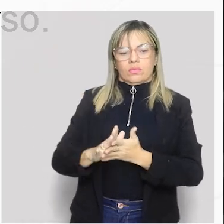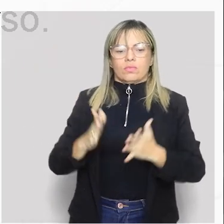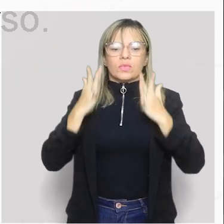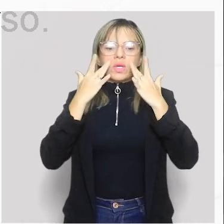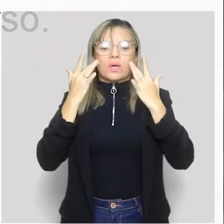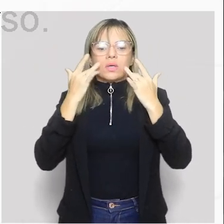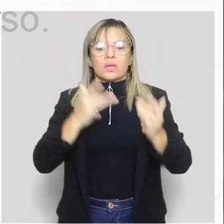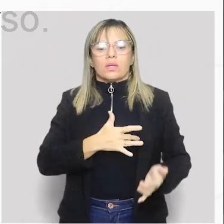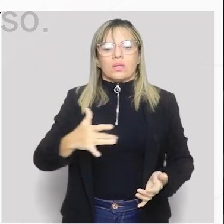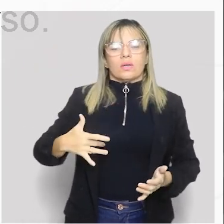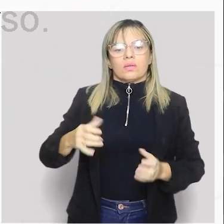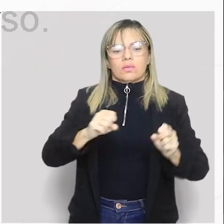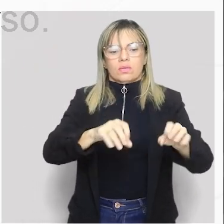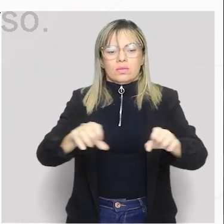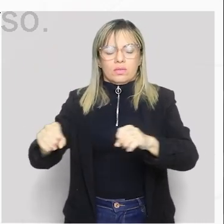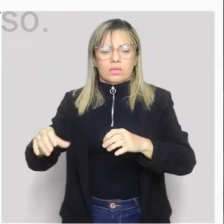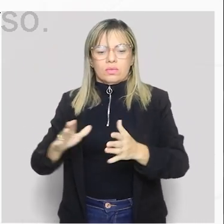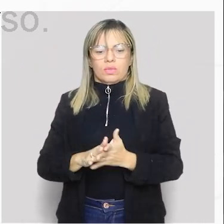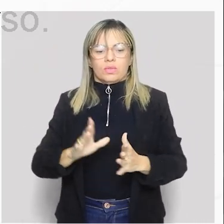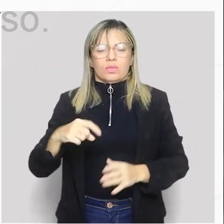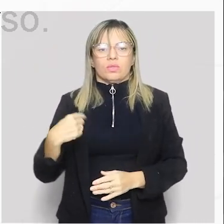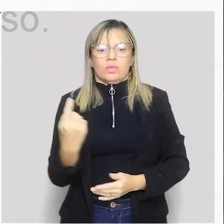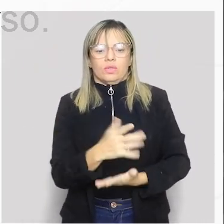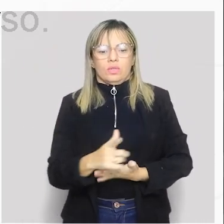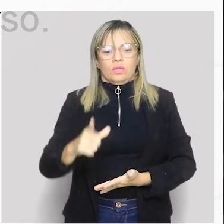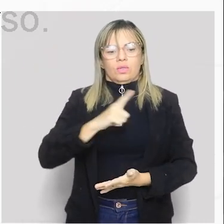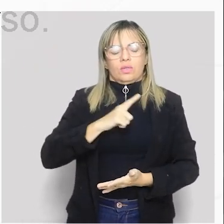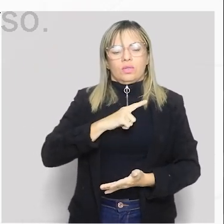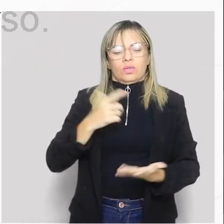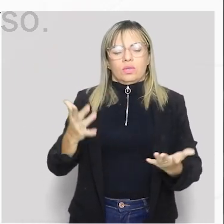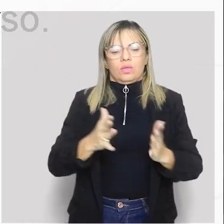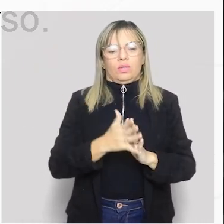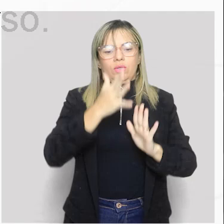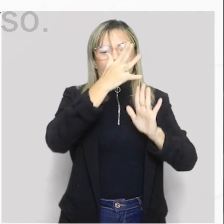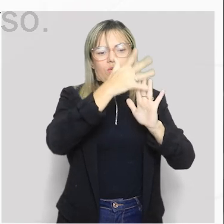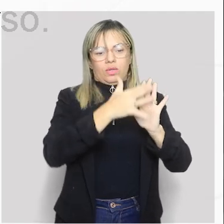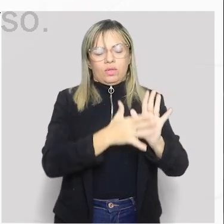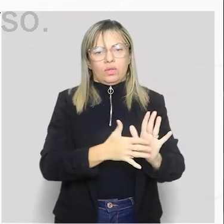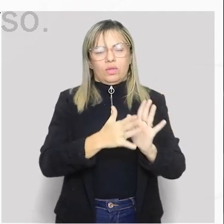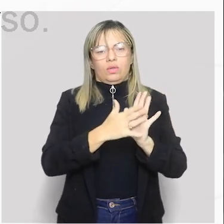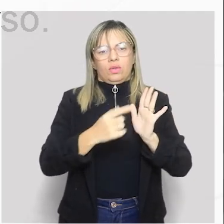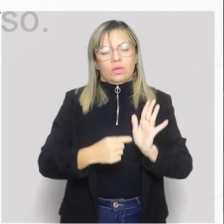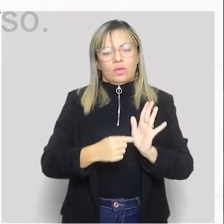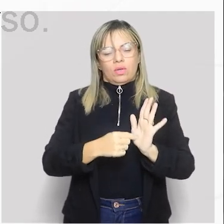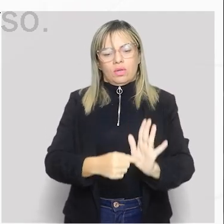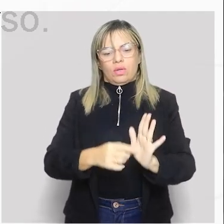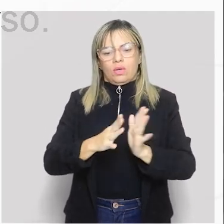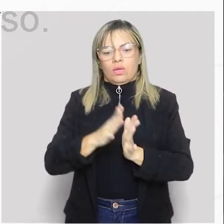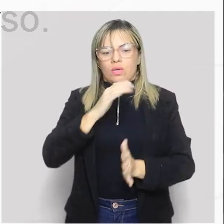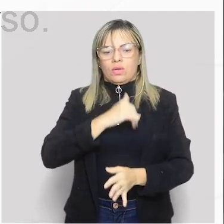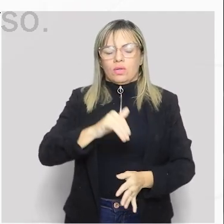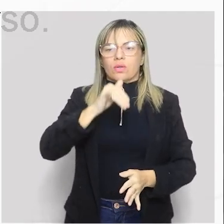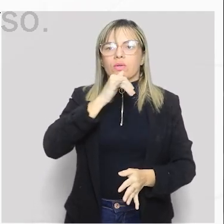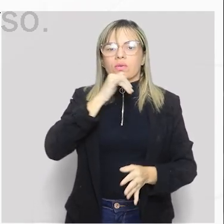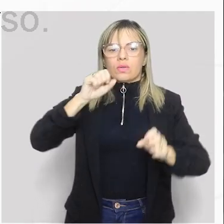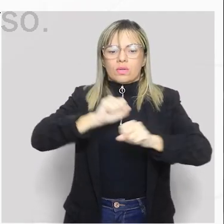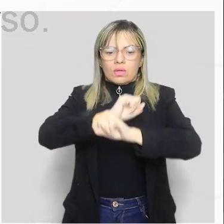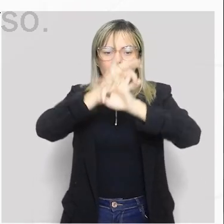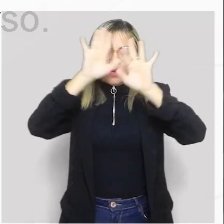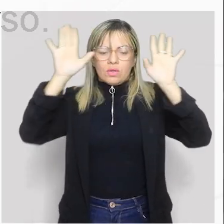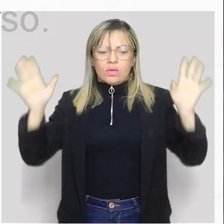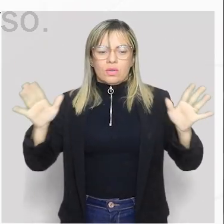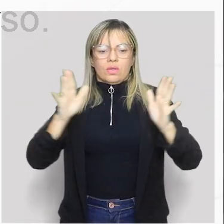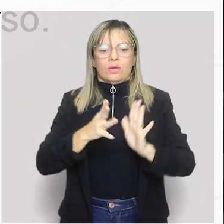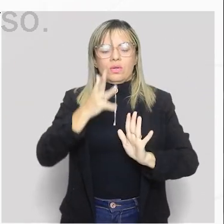na educação. Tá? Aqui nós temos um roteiro que eu coloquei como exemplo para clarificar um pouco para vocês.